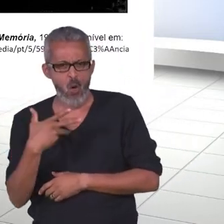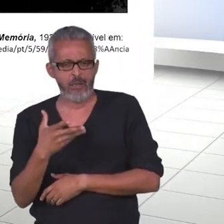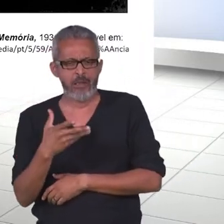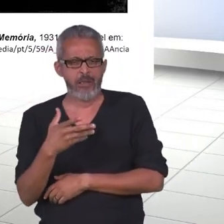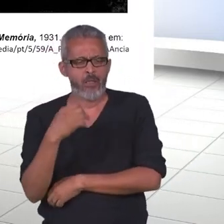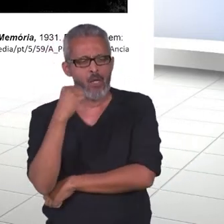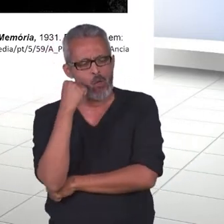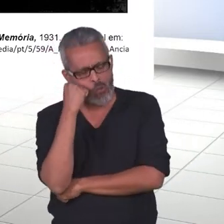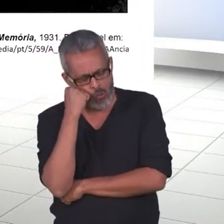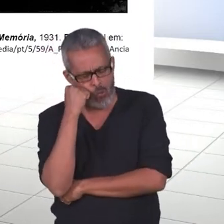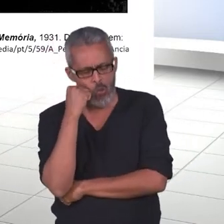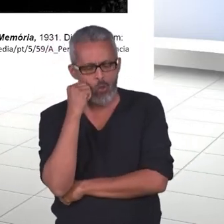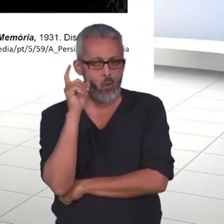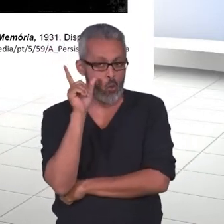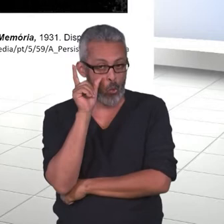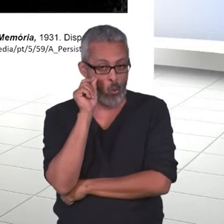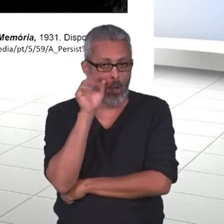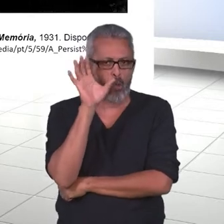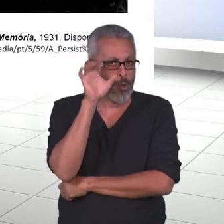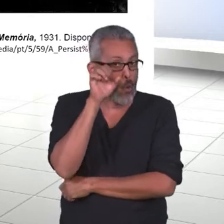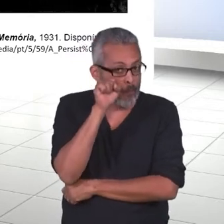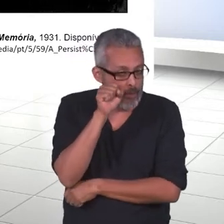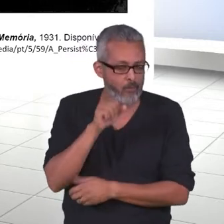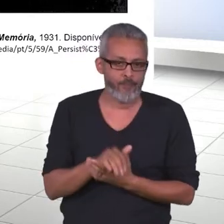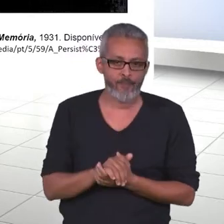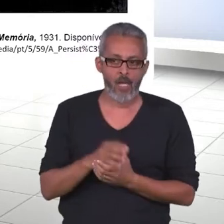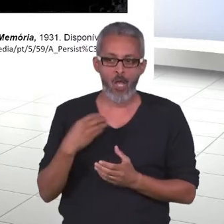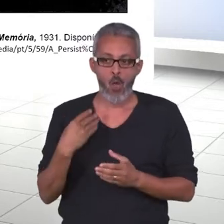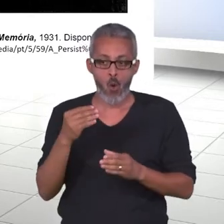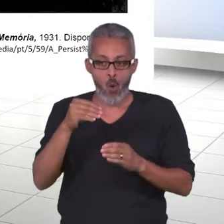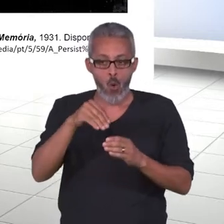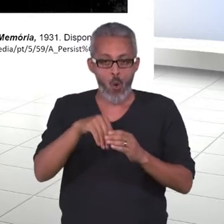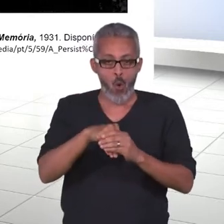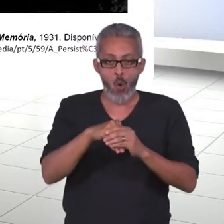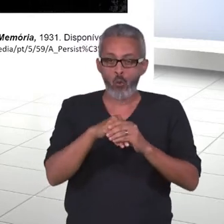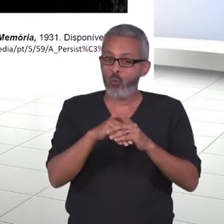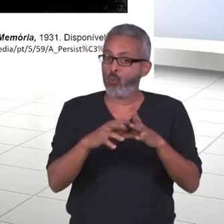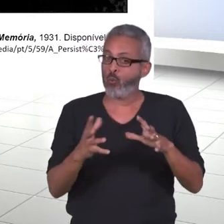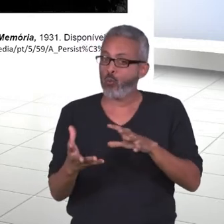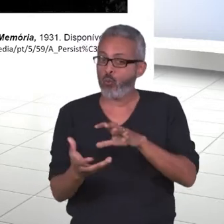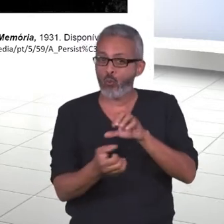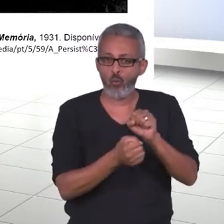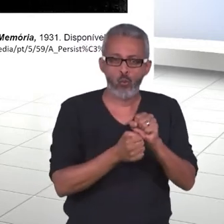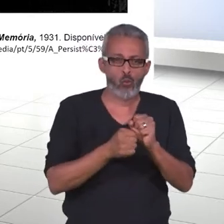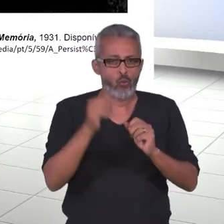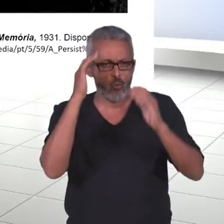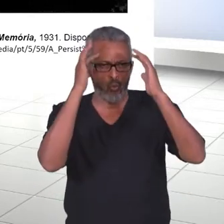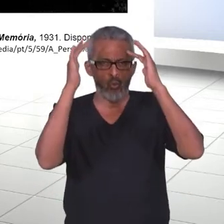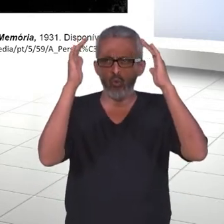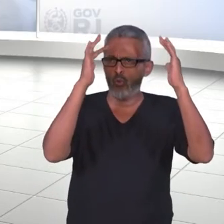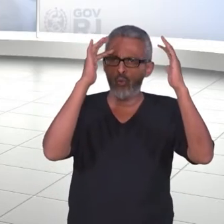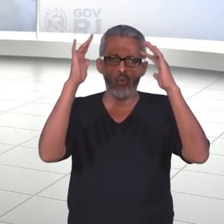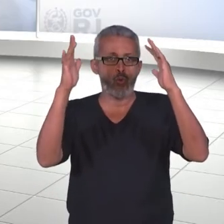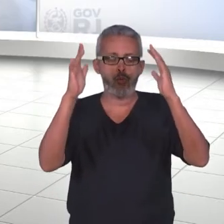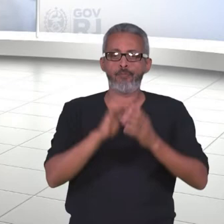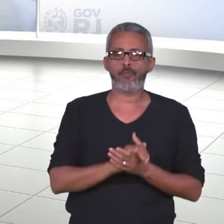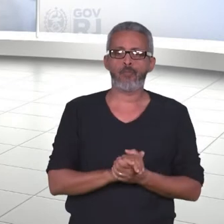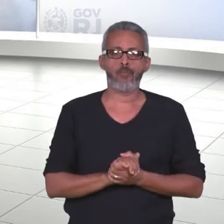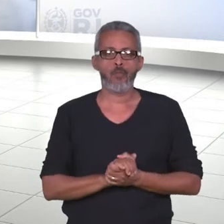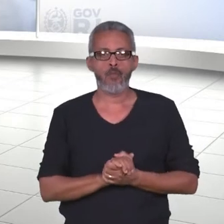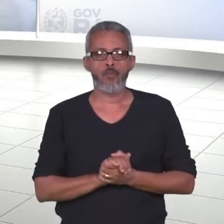rosto prostrado, que dorme, inserindo-nos no mundo dos sonhos e do inconsciente.